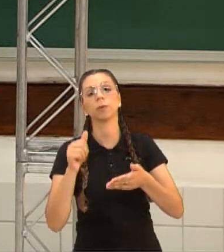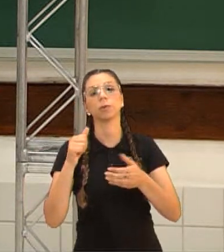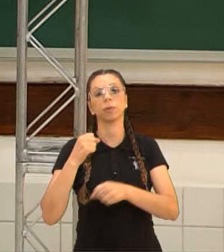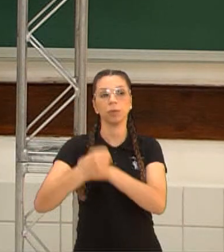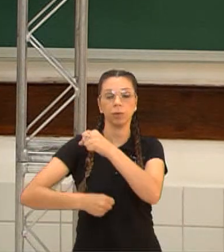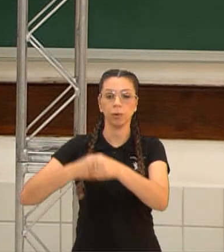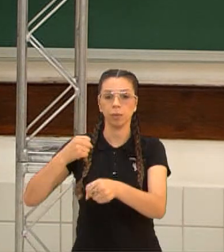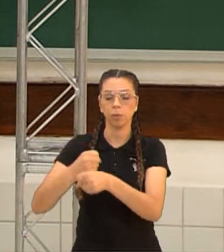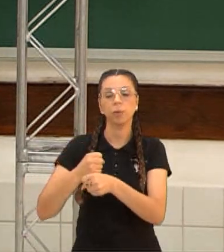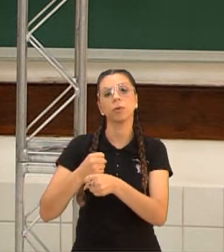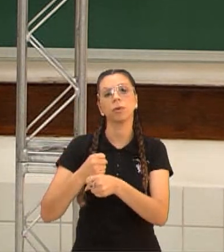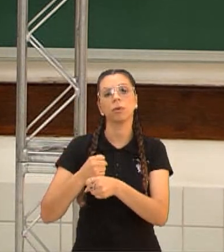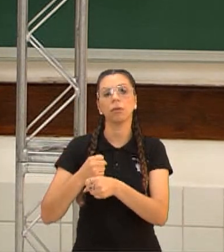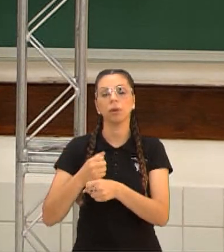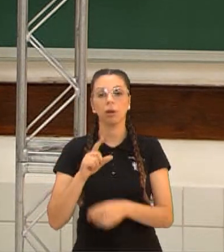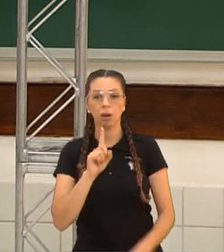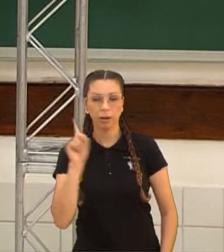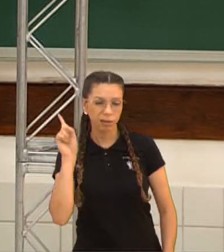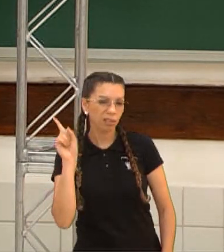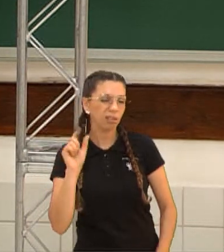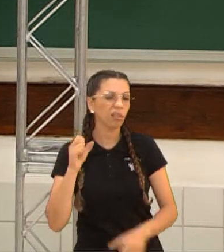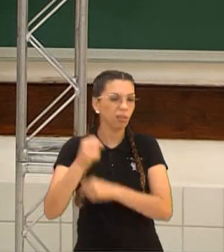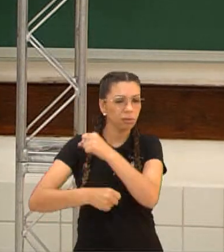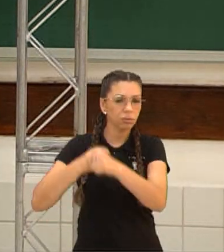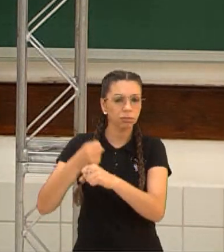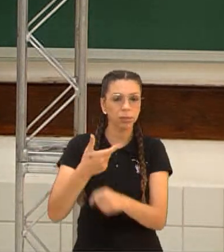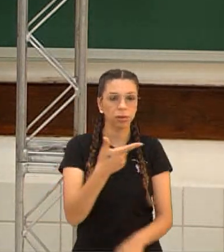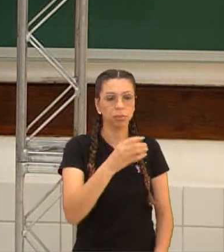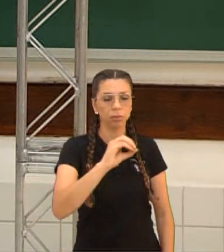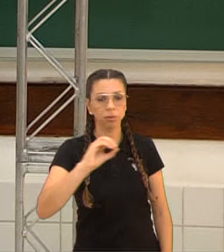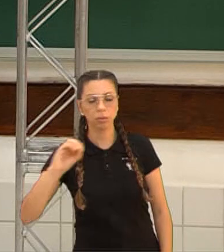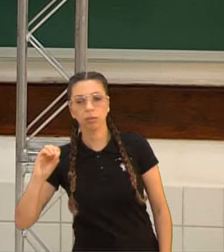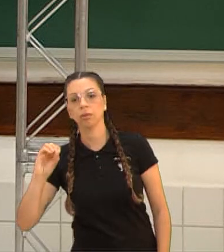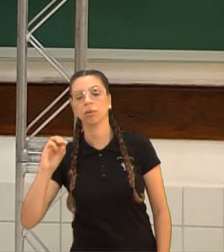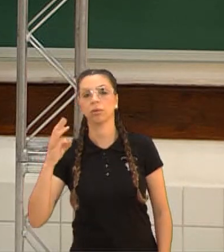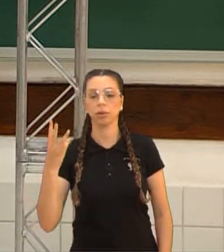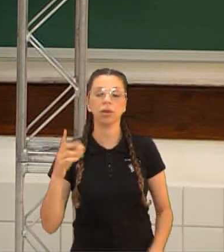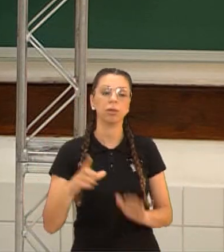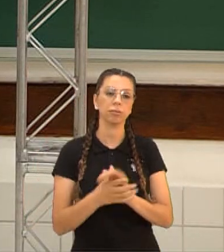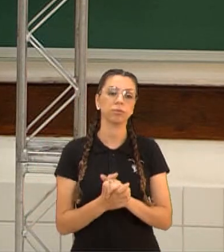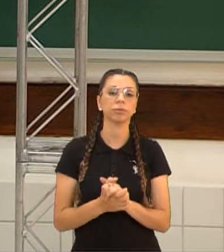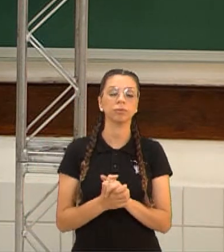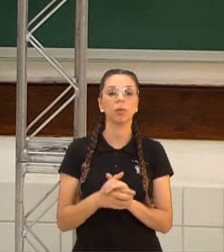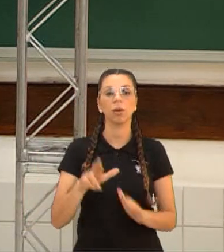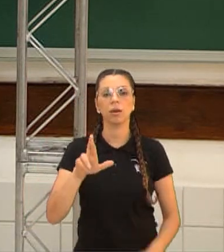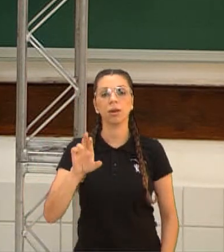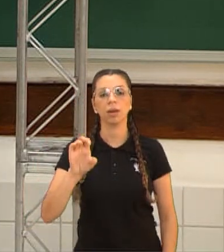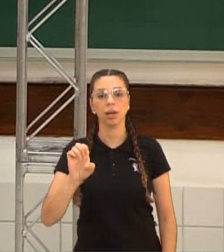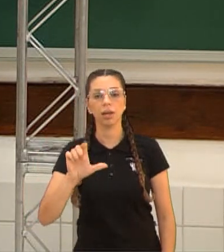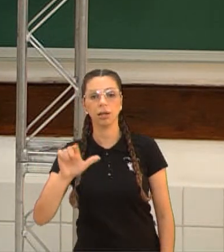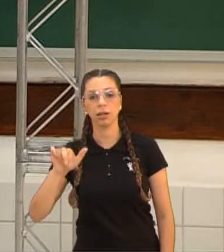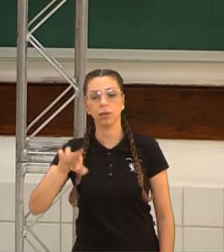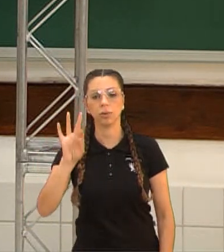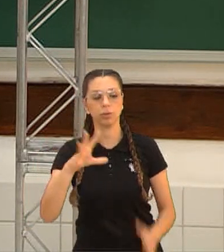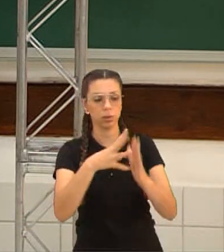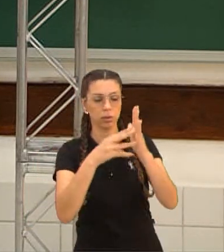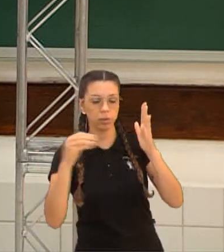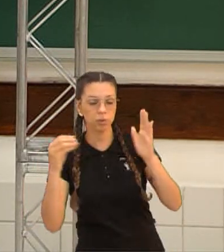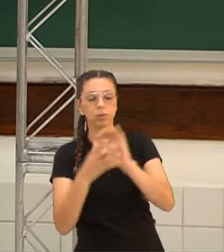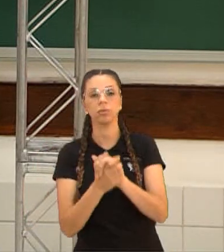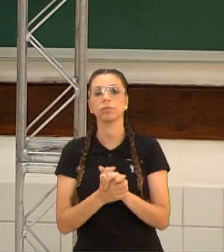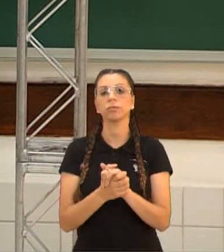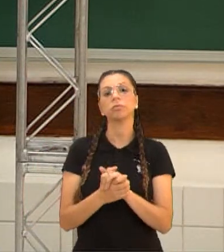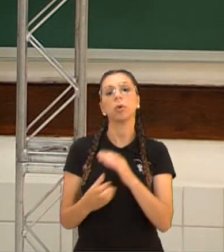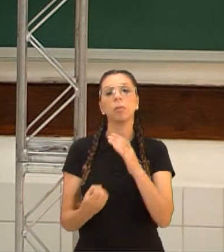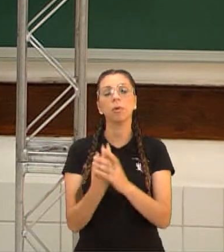de 2013, né? São releituras, que a gente normalmente faz em sala de aula, né? De obras do Monet,